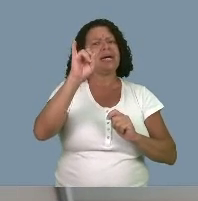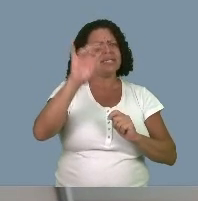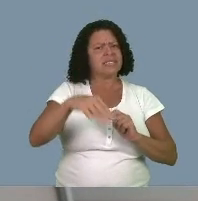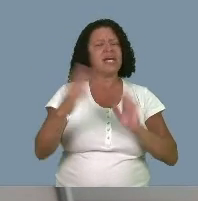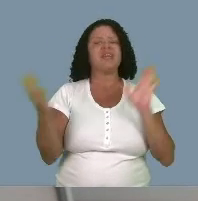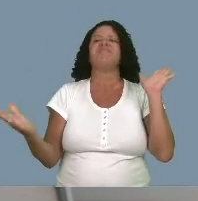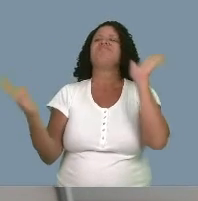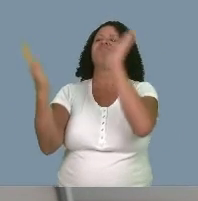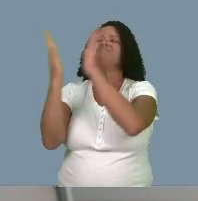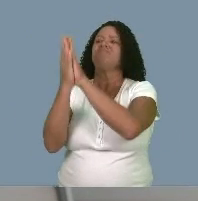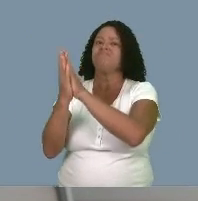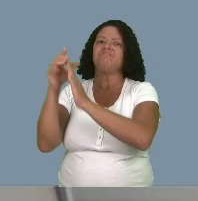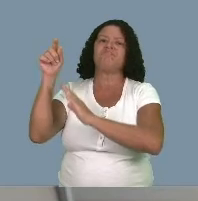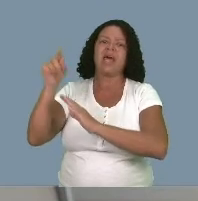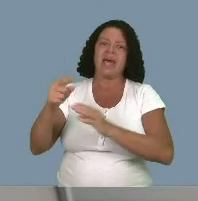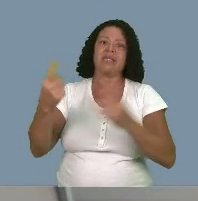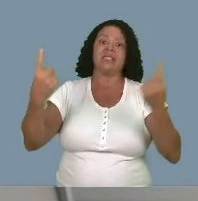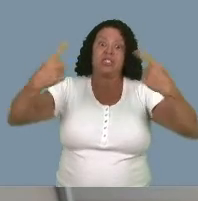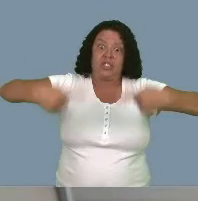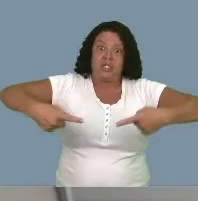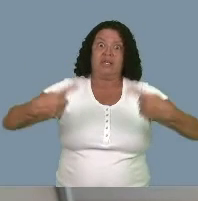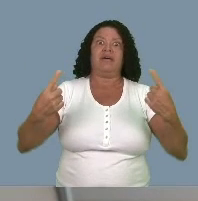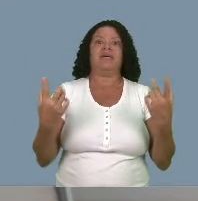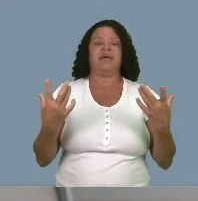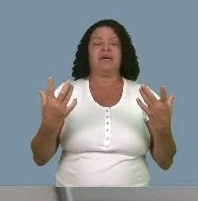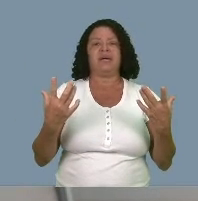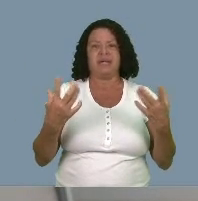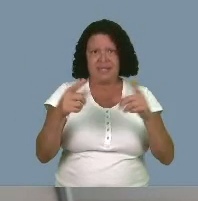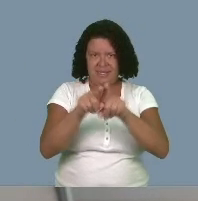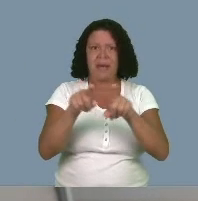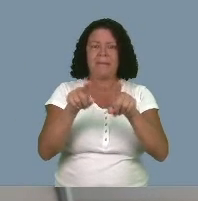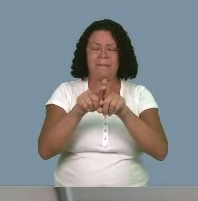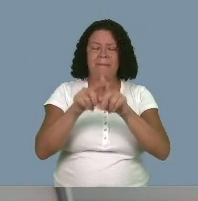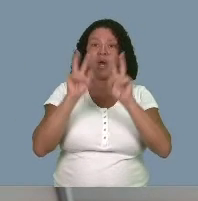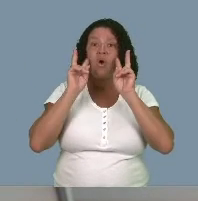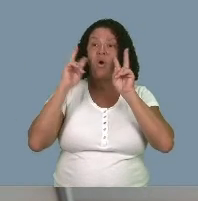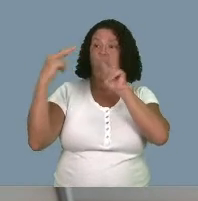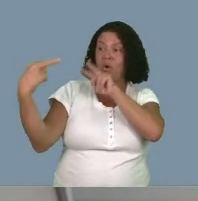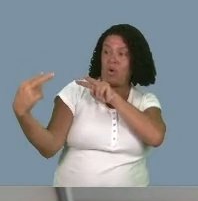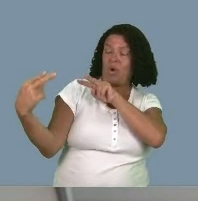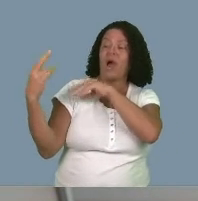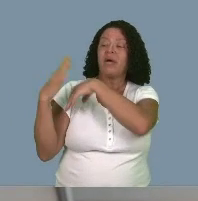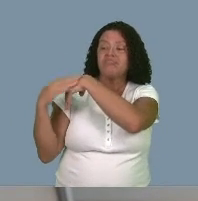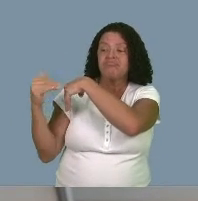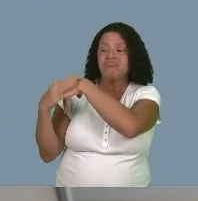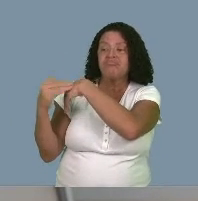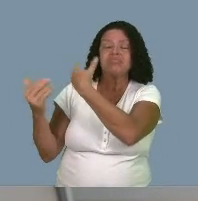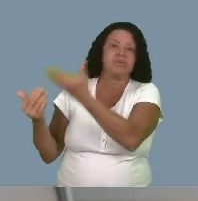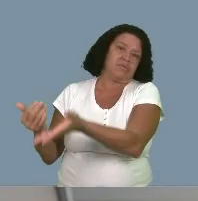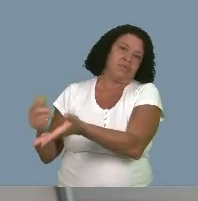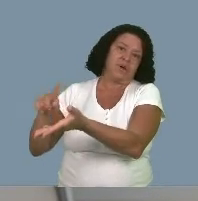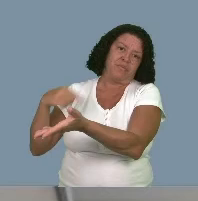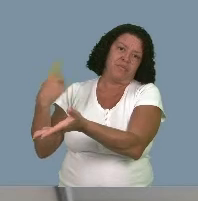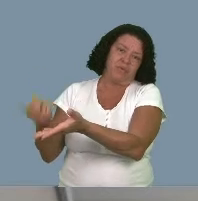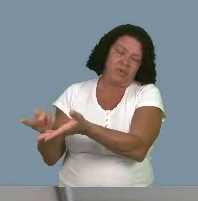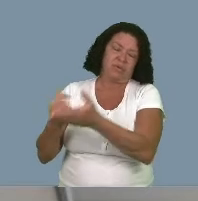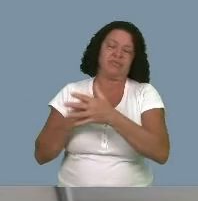enfrentar esse desafio, ainda olhando com carinho e atenção para o próximo.